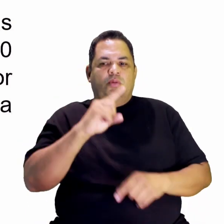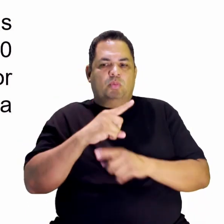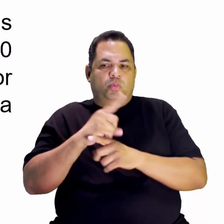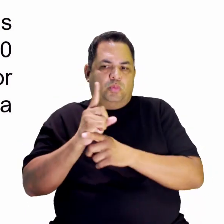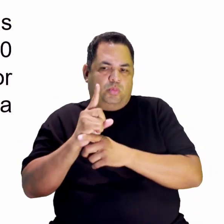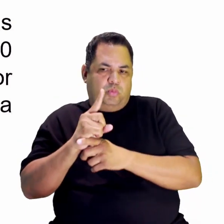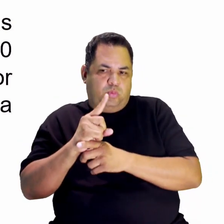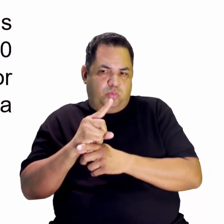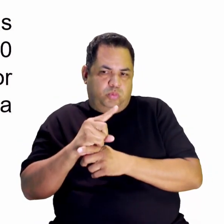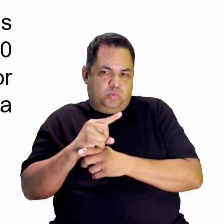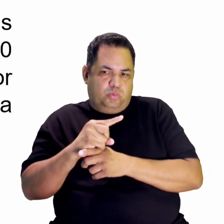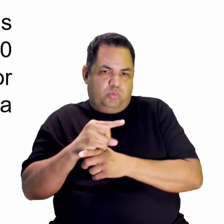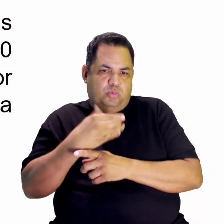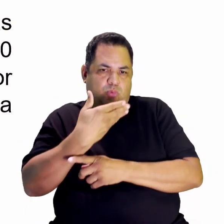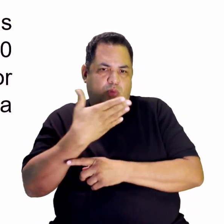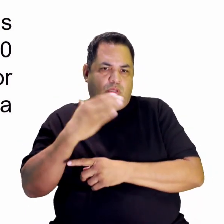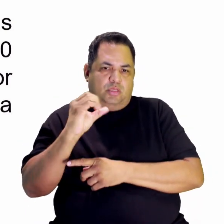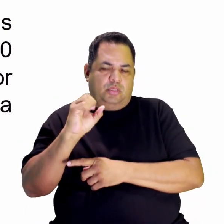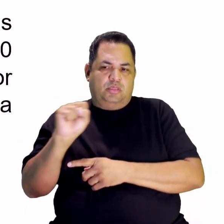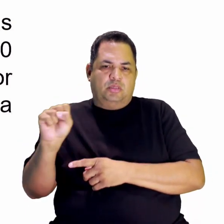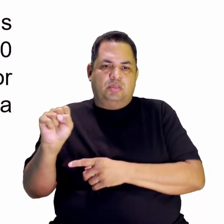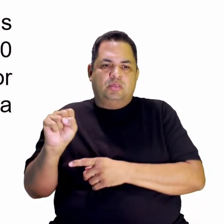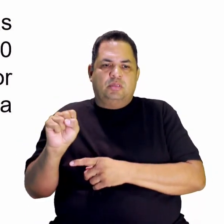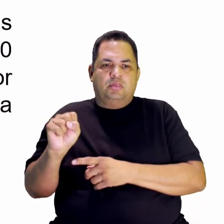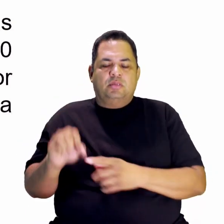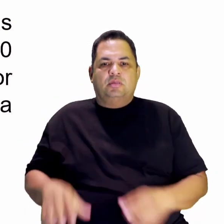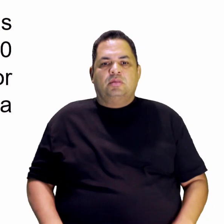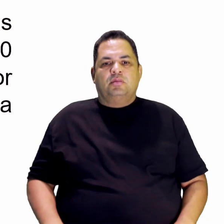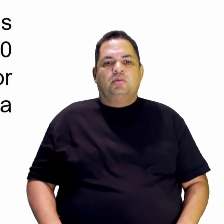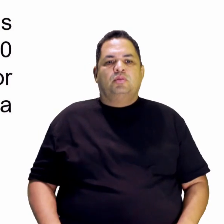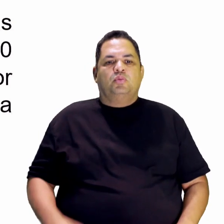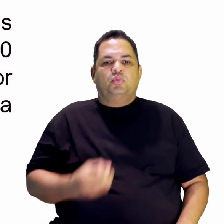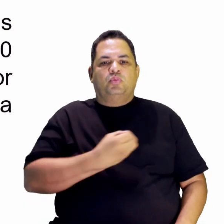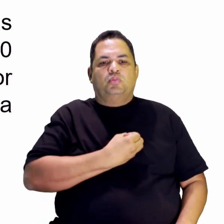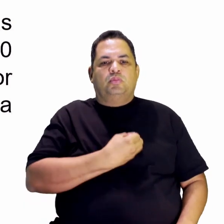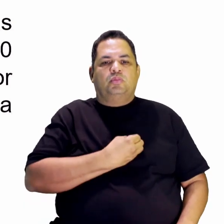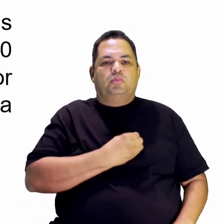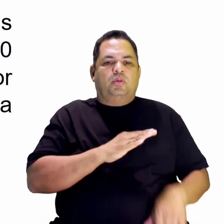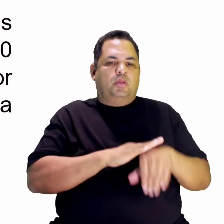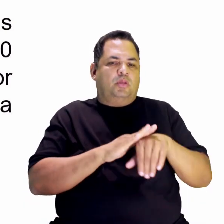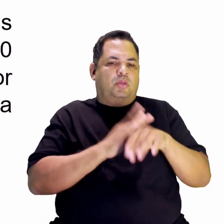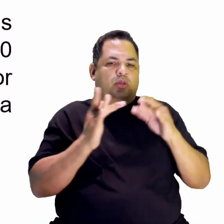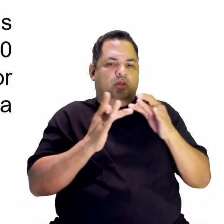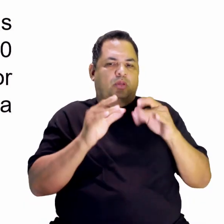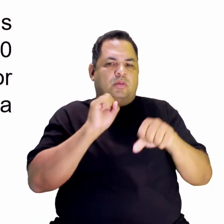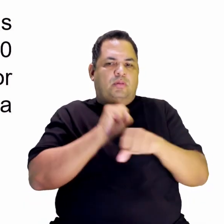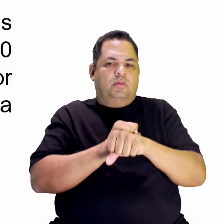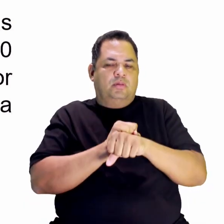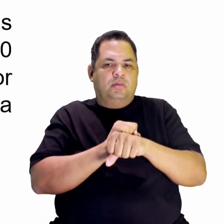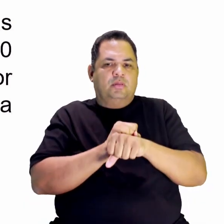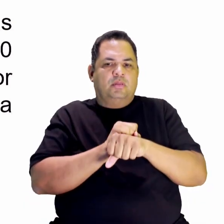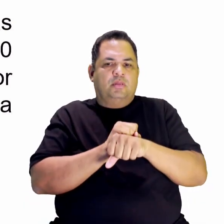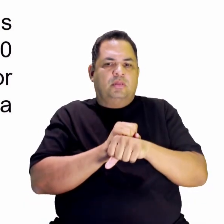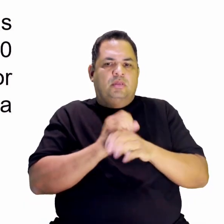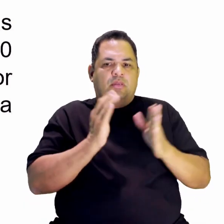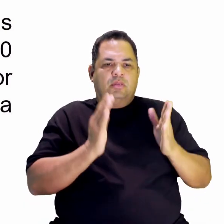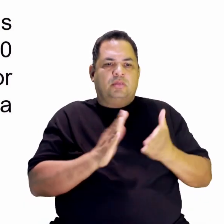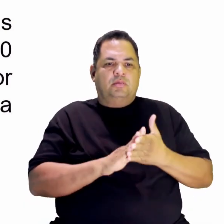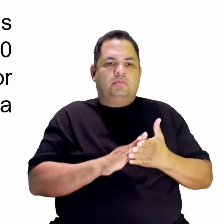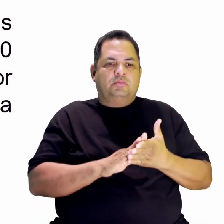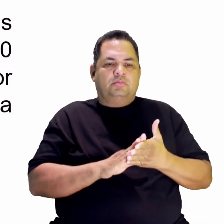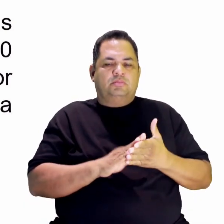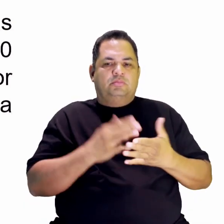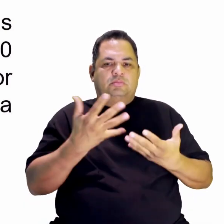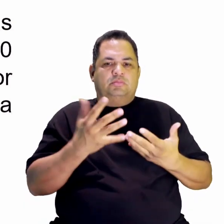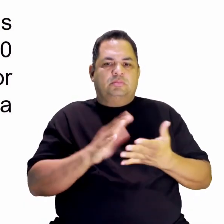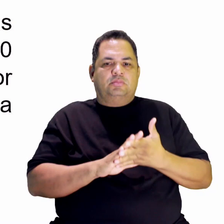40 segundos. O coeficiente de atrito estático, para começar a mover até parado, do caminhão